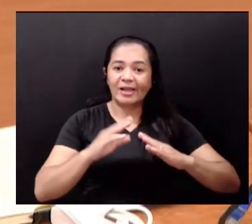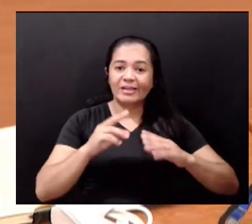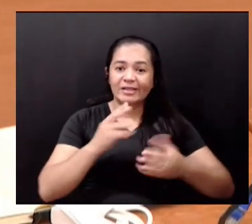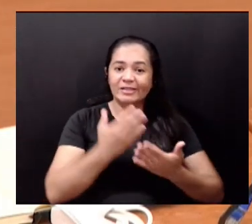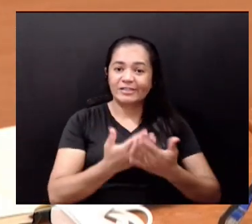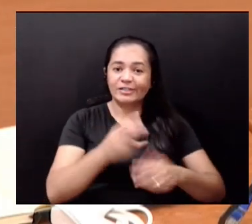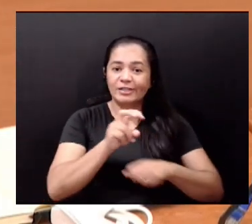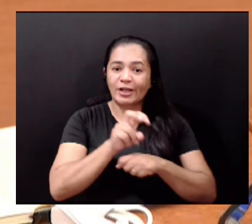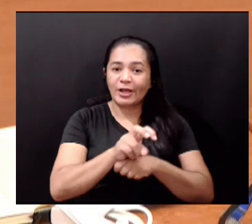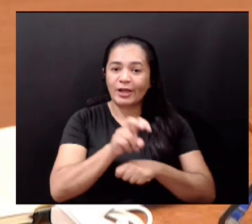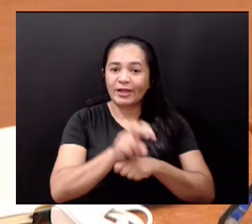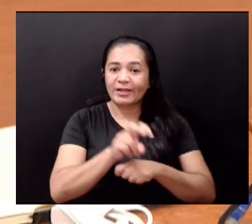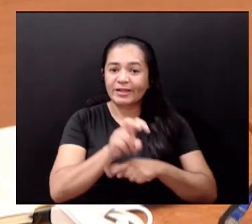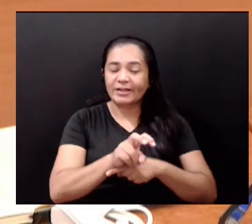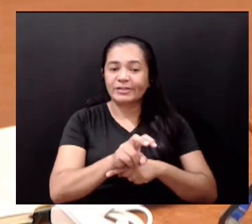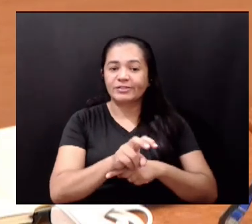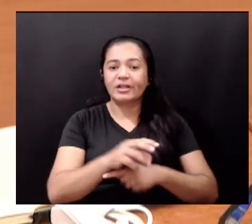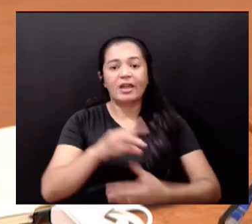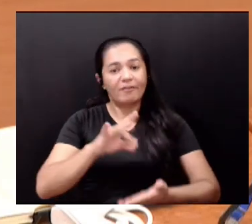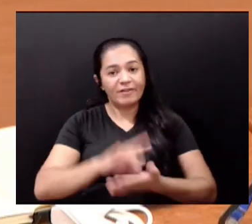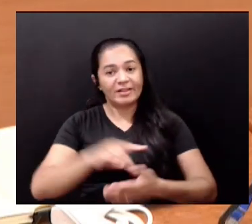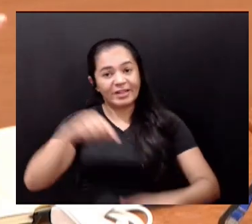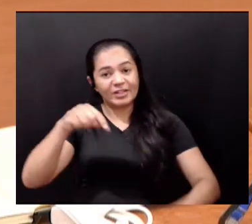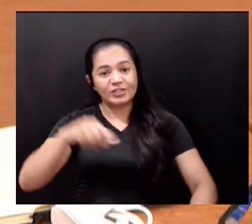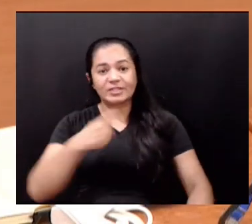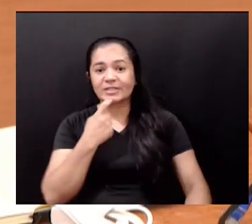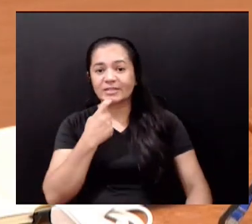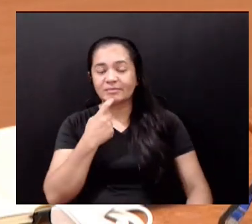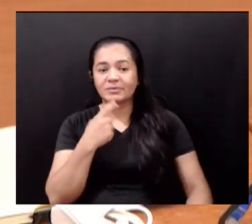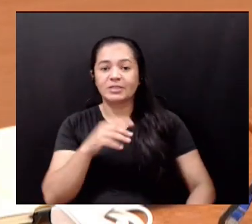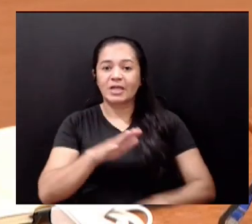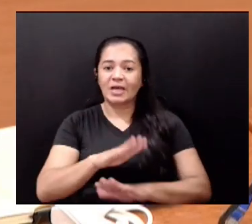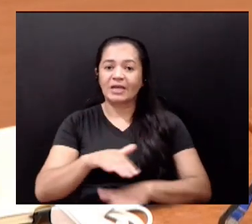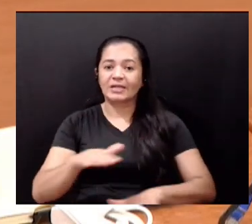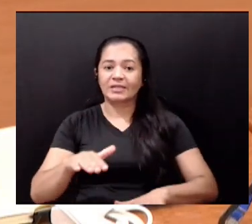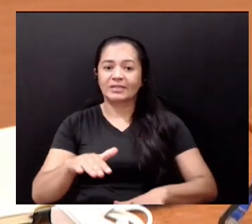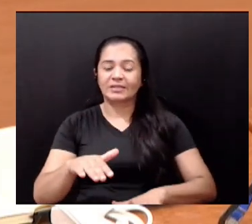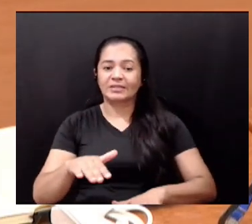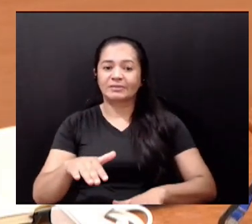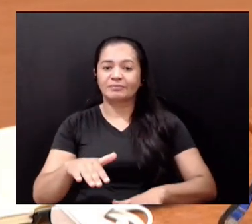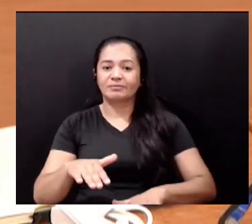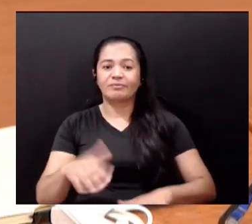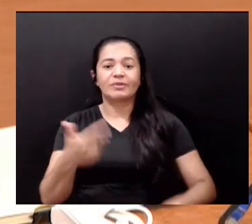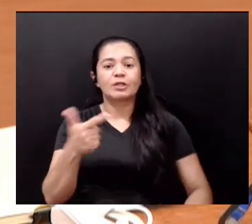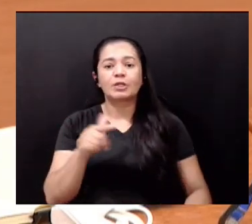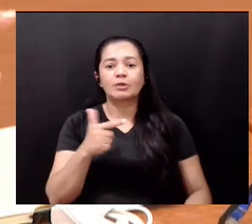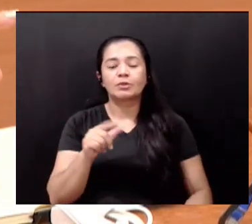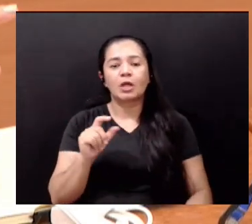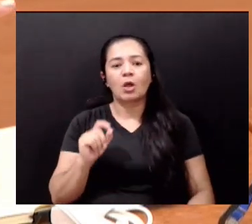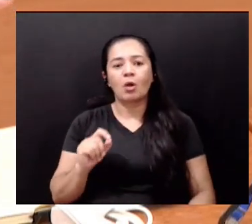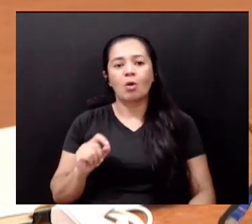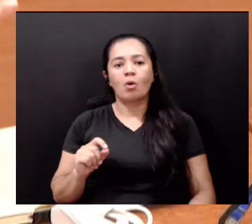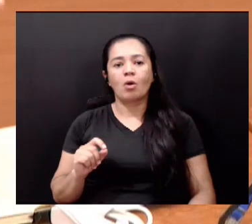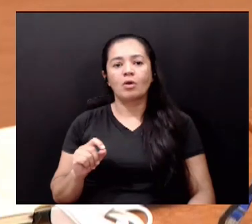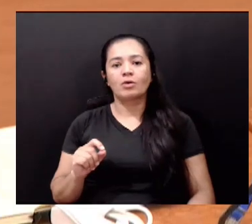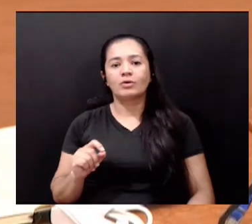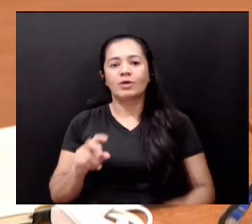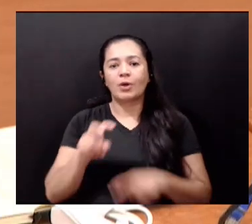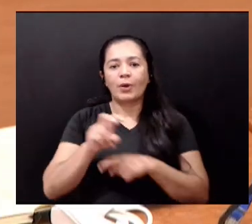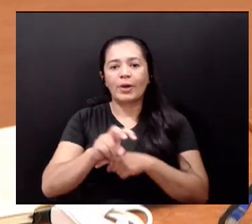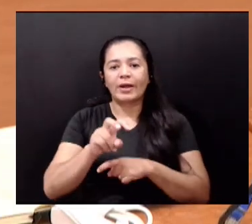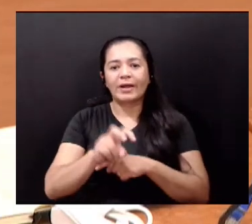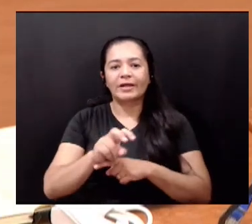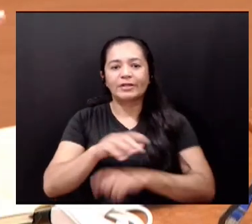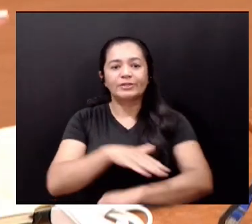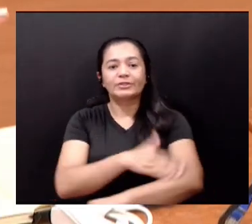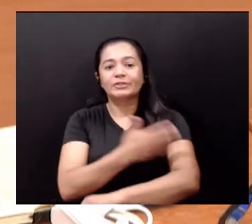é uma realidade em Campinas, né? As crianças acima do AG3 não têm creche integral.